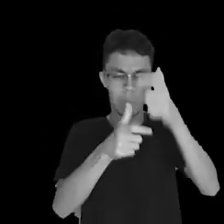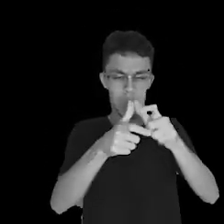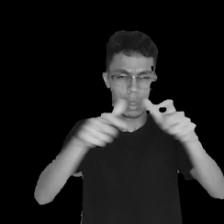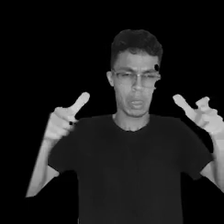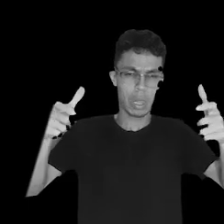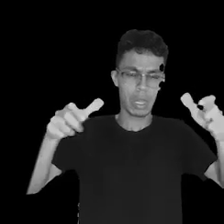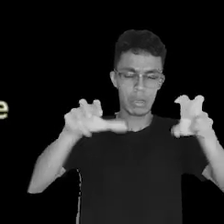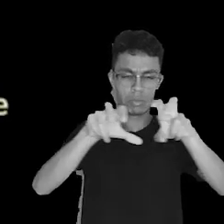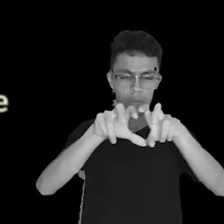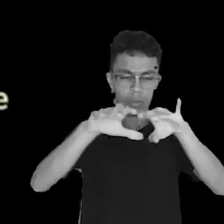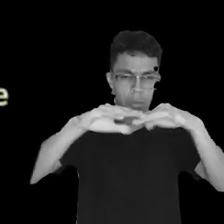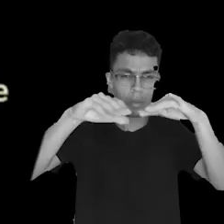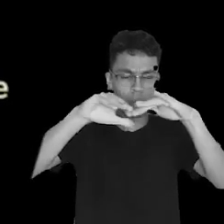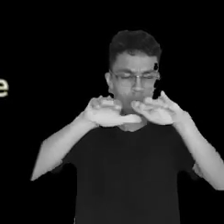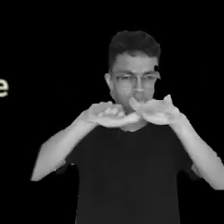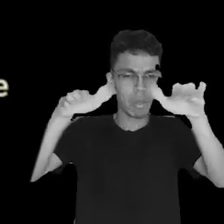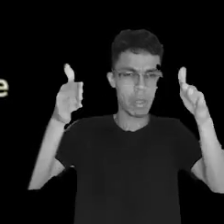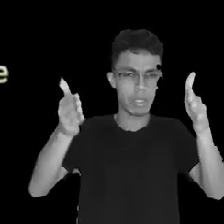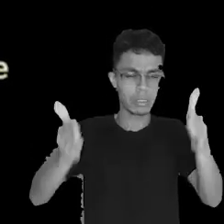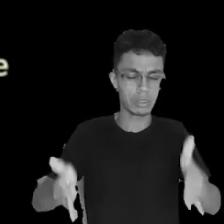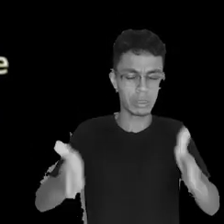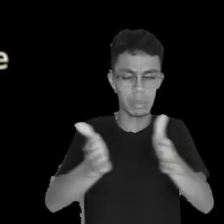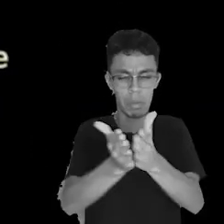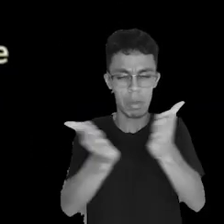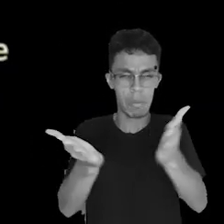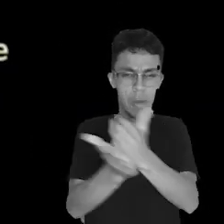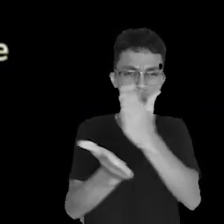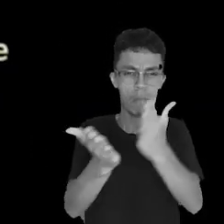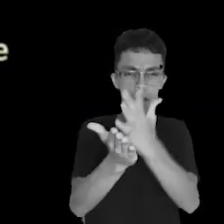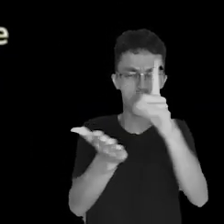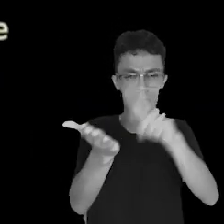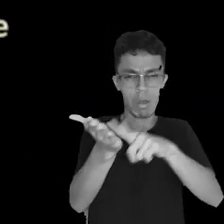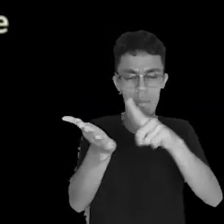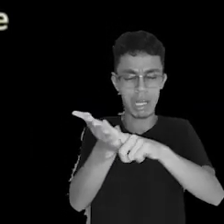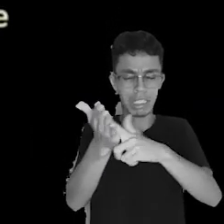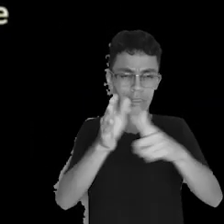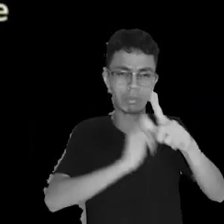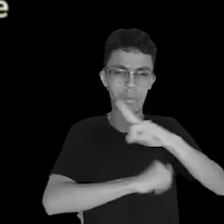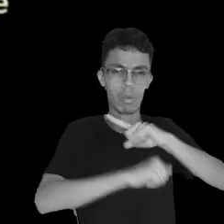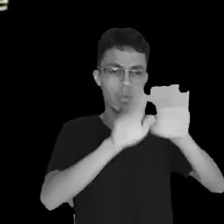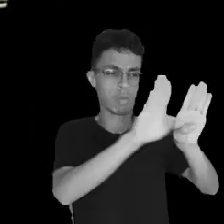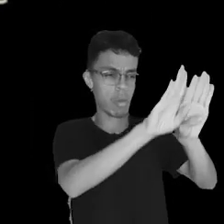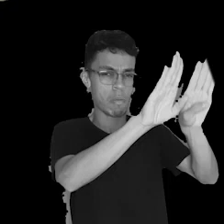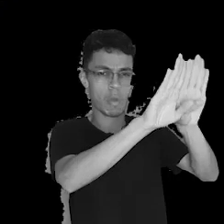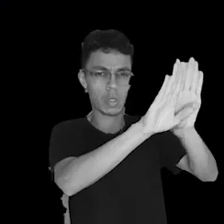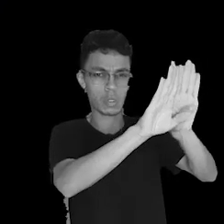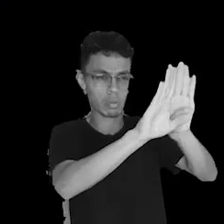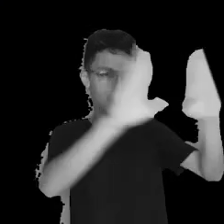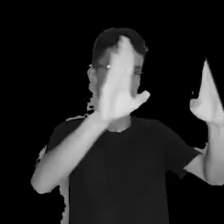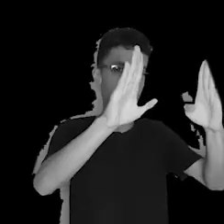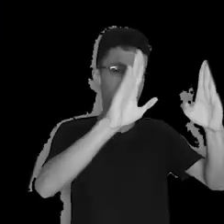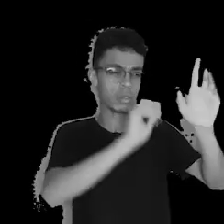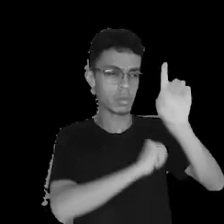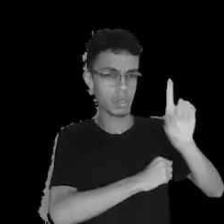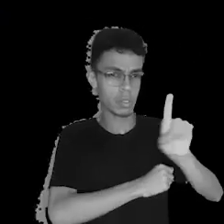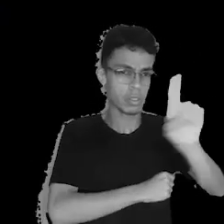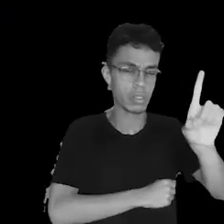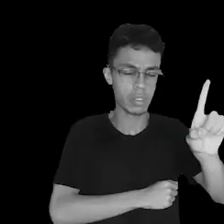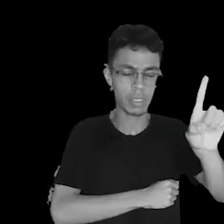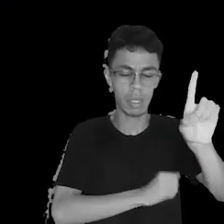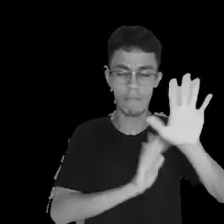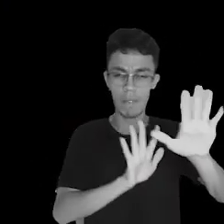com livros e papéis muito volumosos. Uma porta sempre aberta por onde entram as testemunhas. Outra